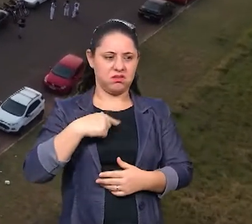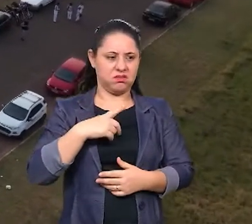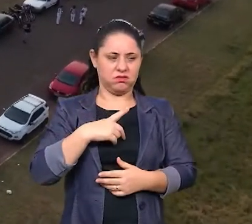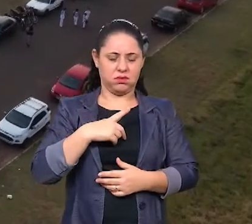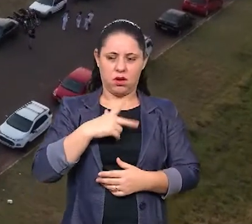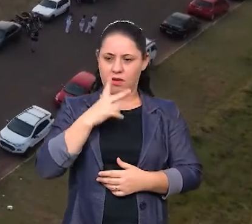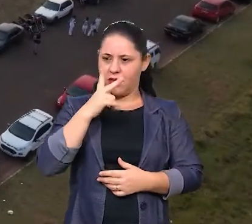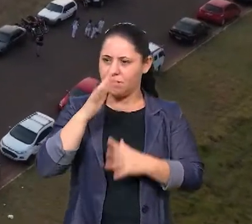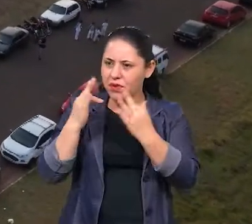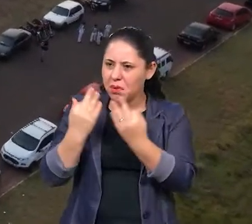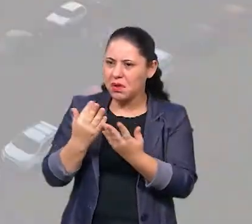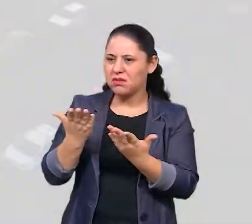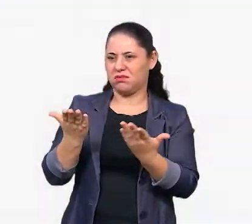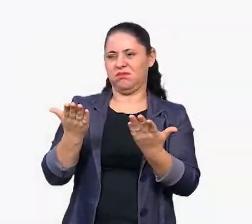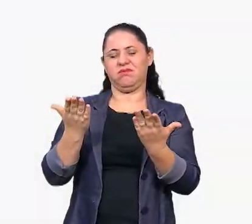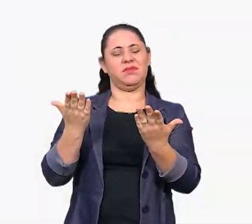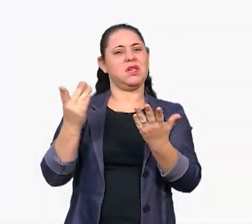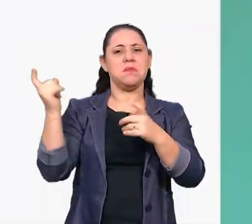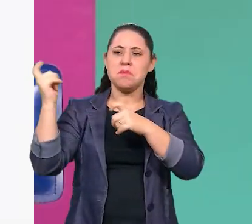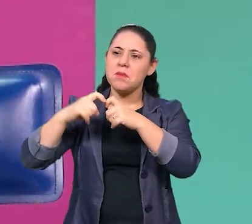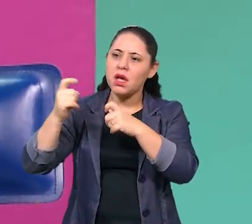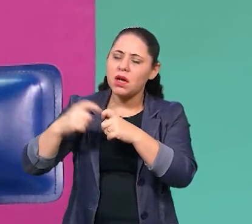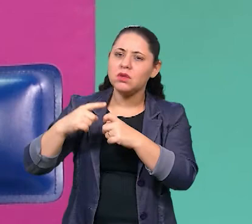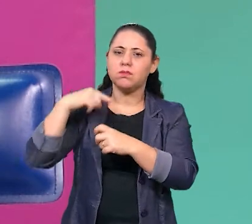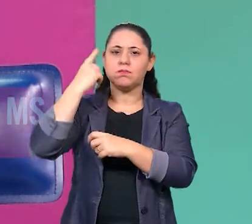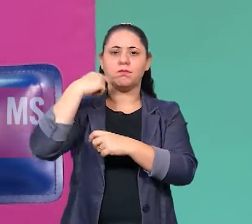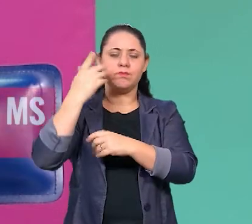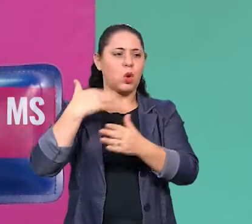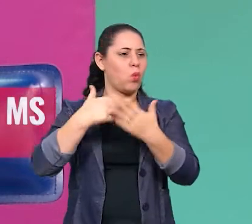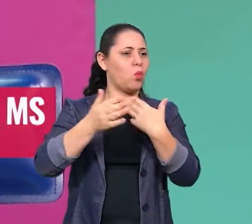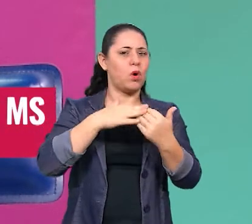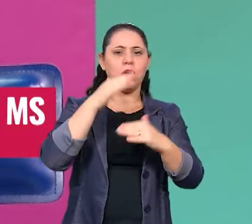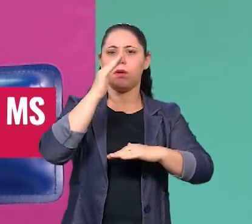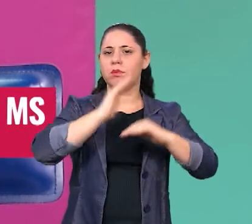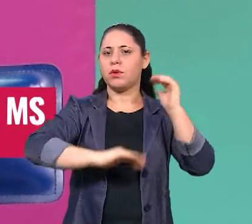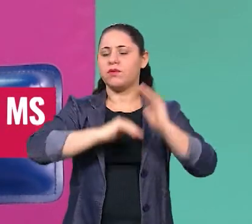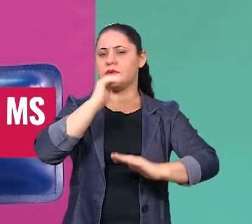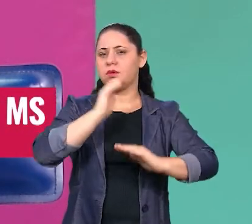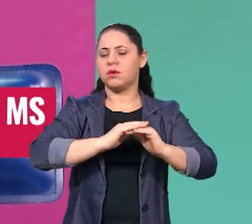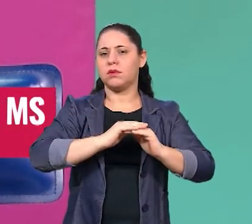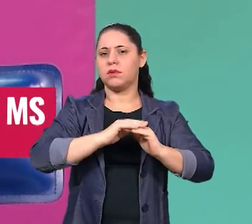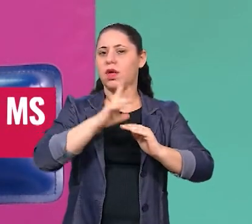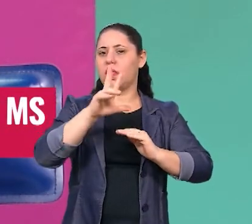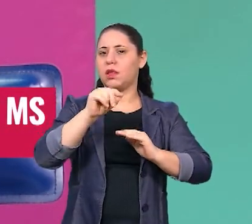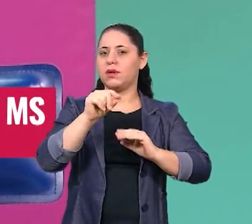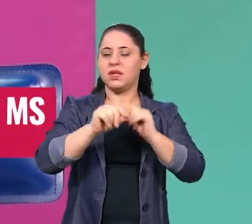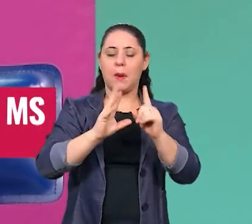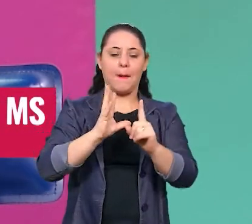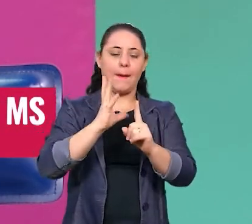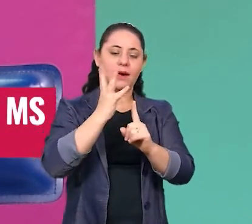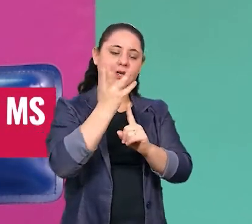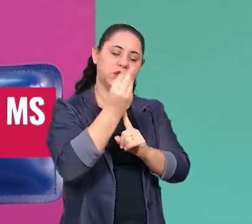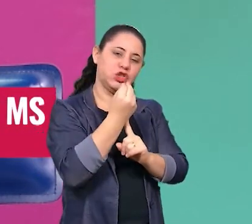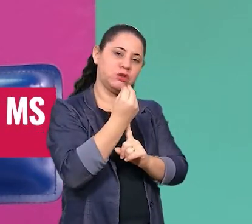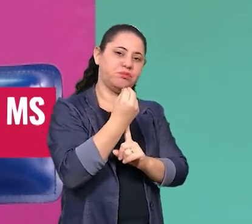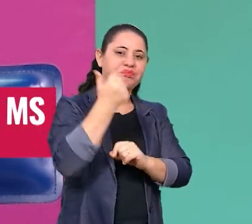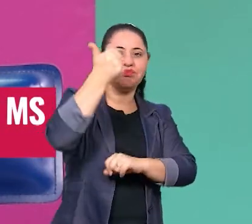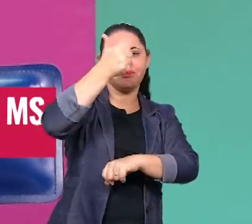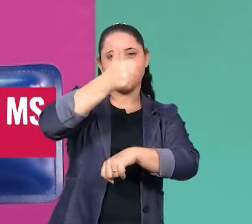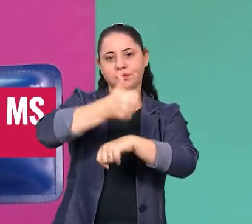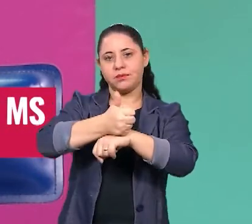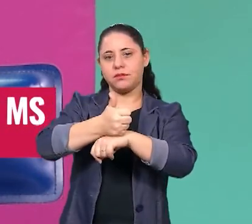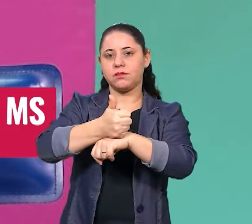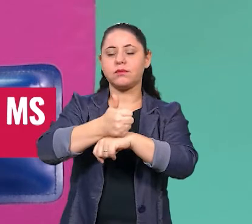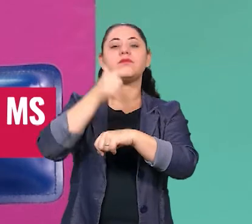médico, advogado, qualquer outra profissão em que ela não colocasse a arte nesse lugar. Então a gente já conseguiu aí já